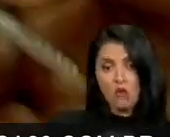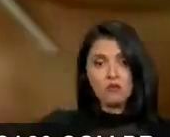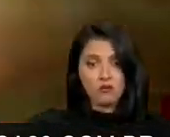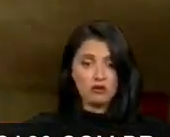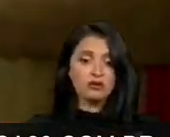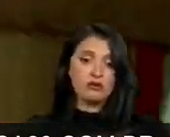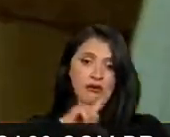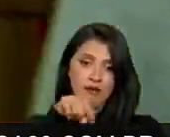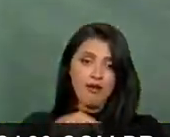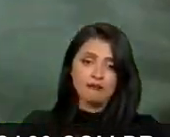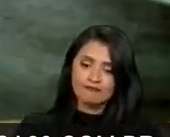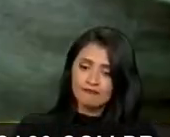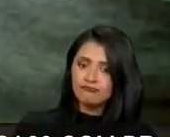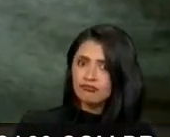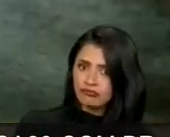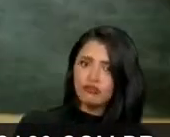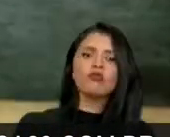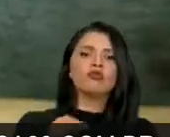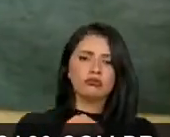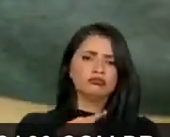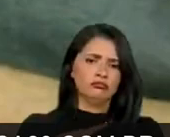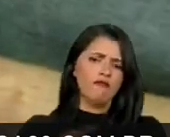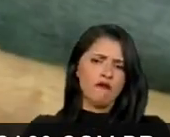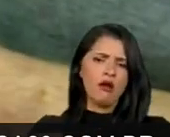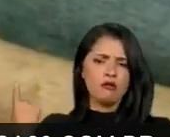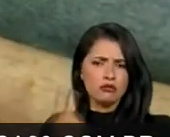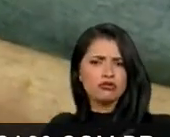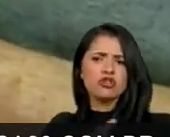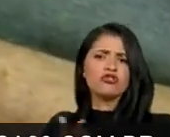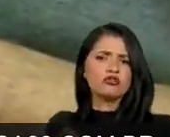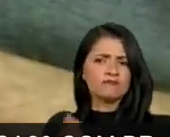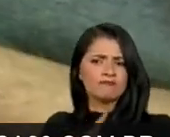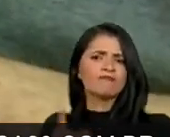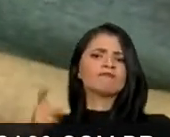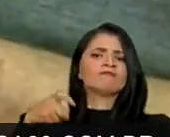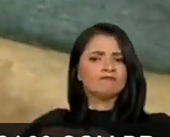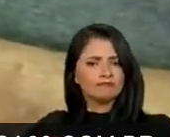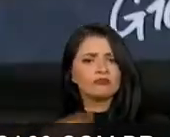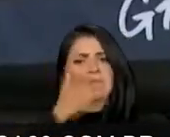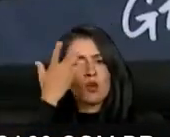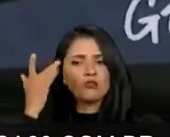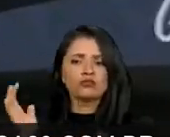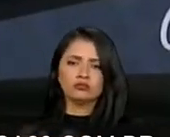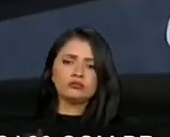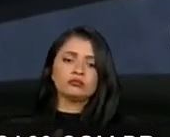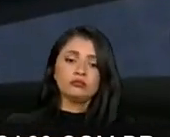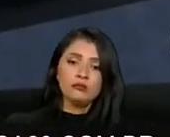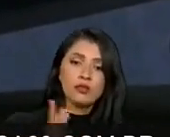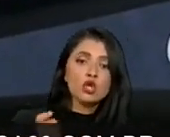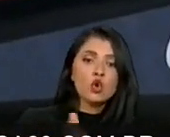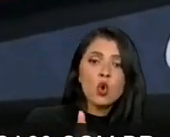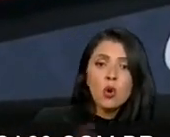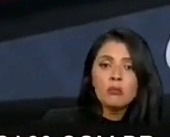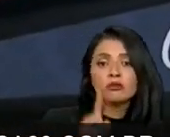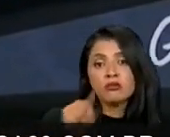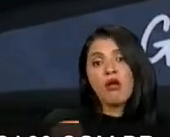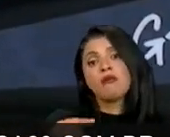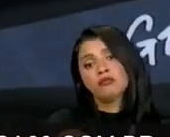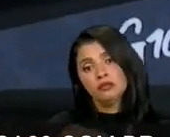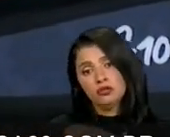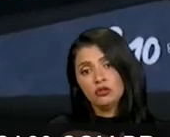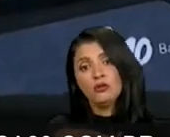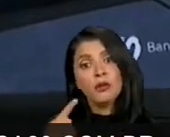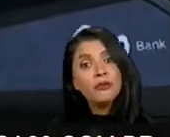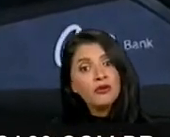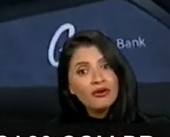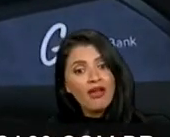de iniciativa que faz com que a gente volte a ter um público consumidor. Então, isso é muito positivo, porque